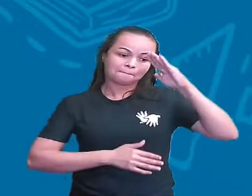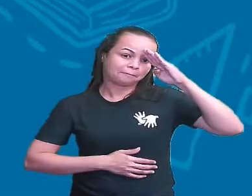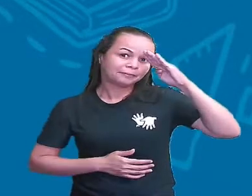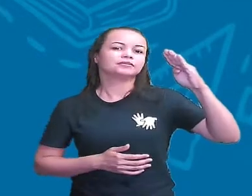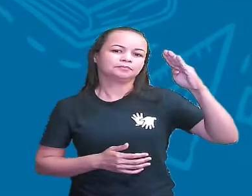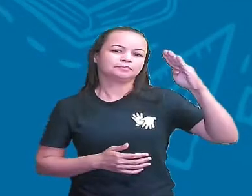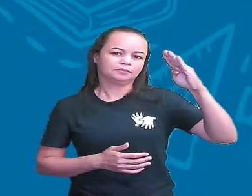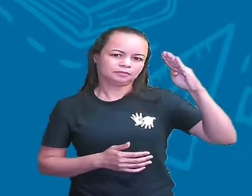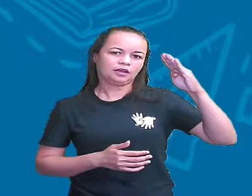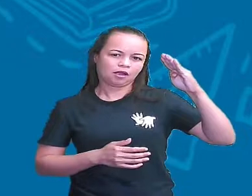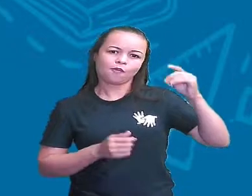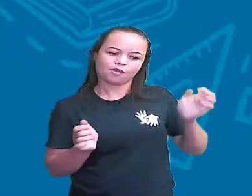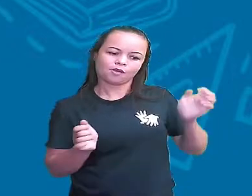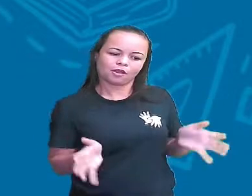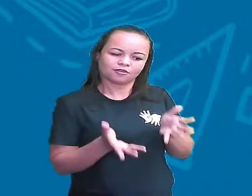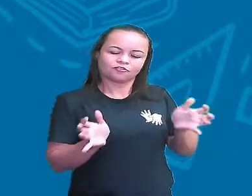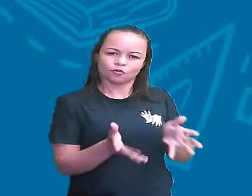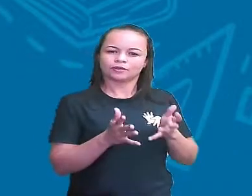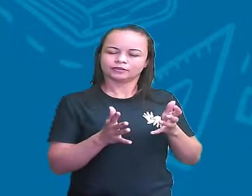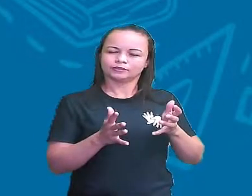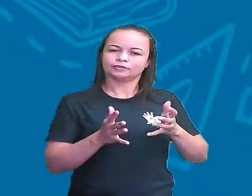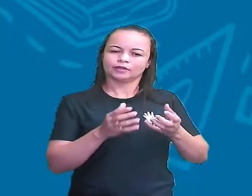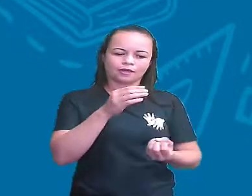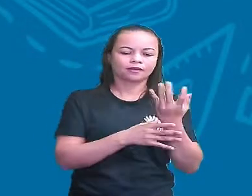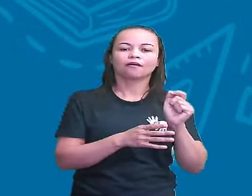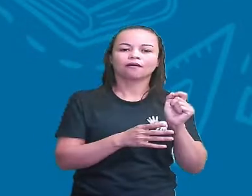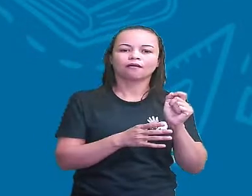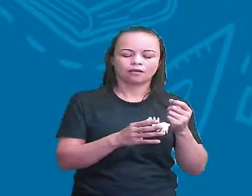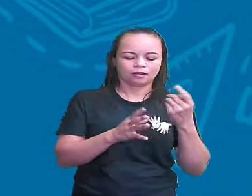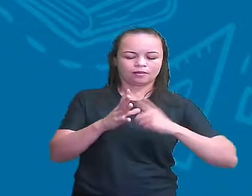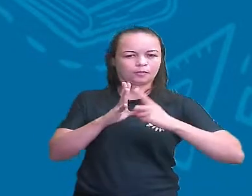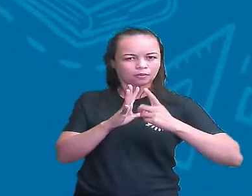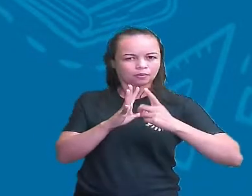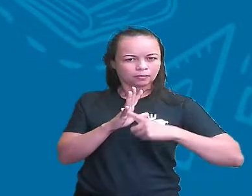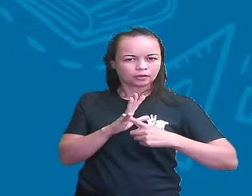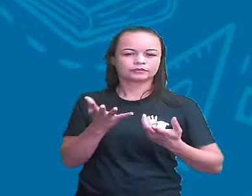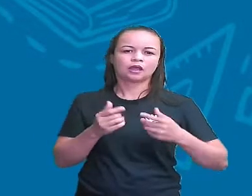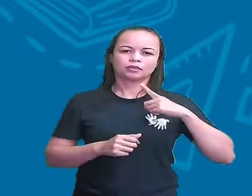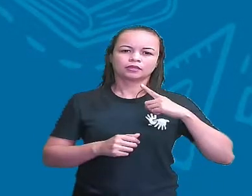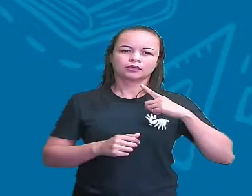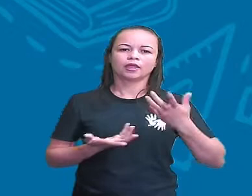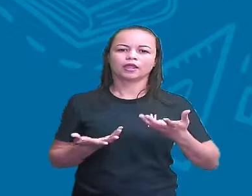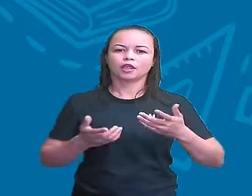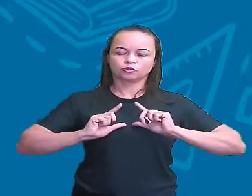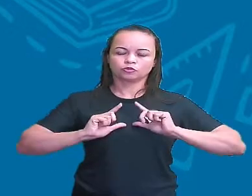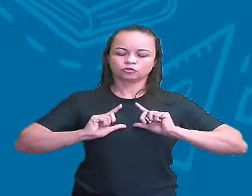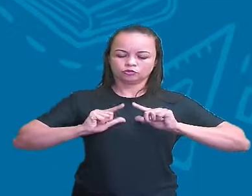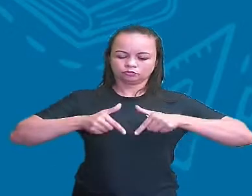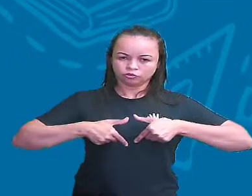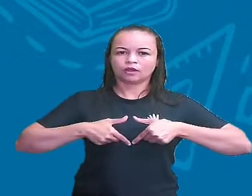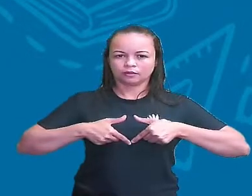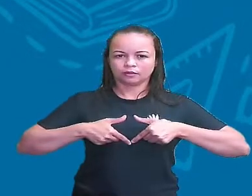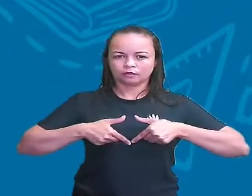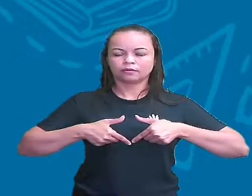principal influência na criação de calendários. E aí a gente tem a religião judaica, né? A gente que tem o seu